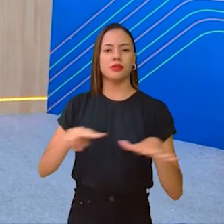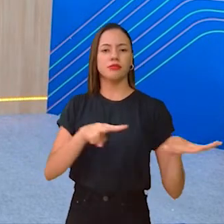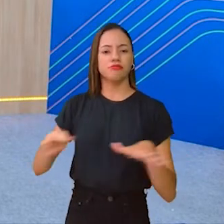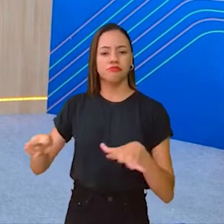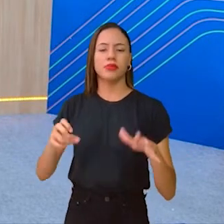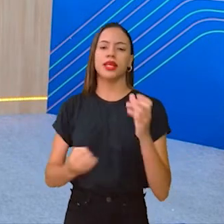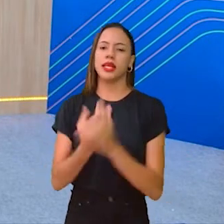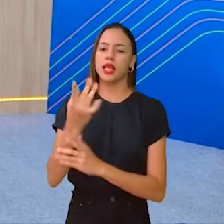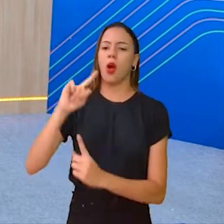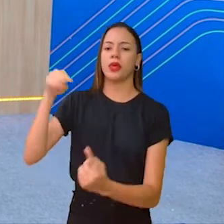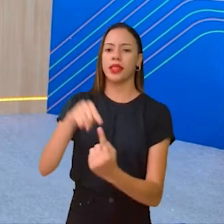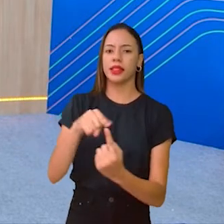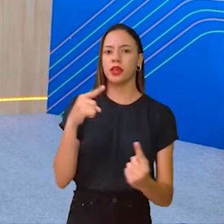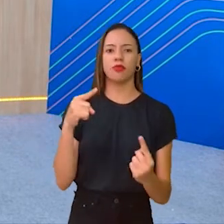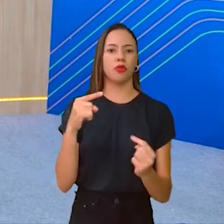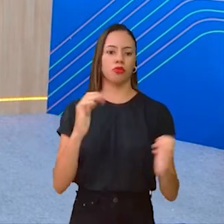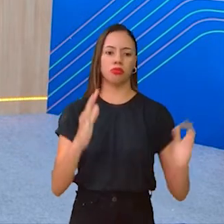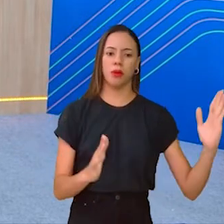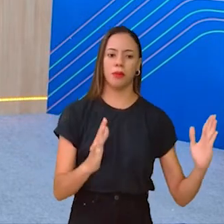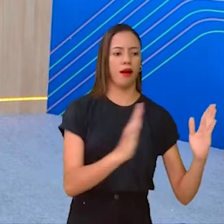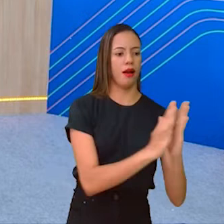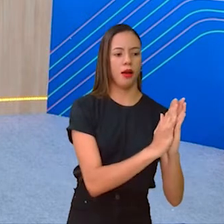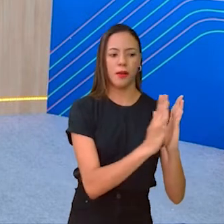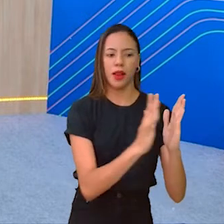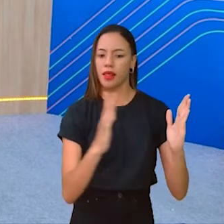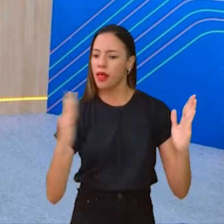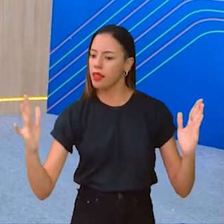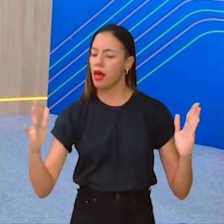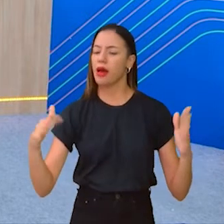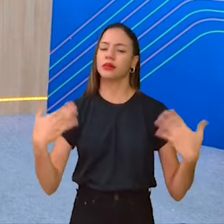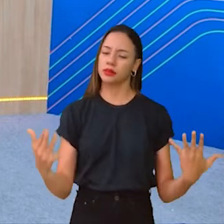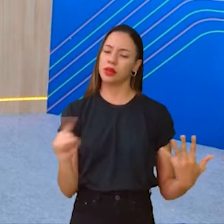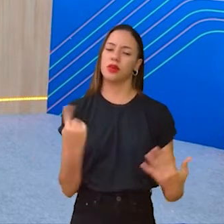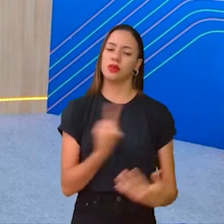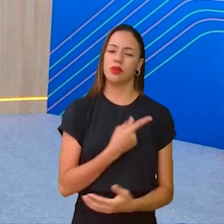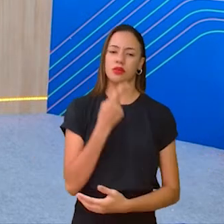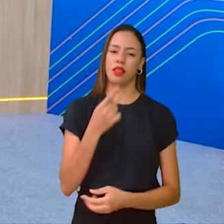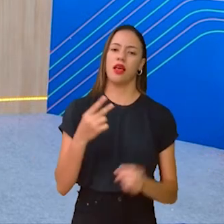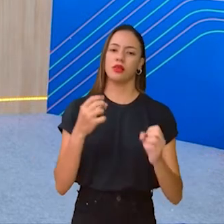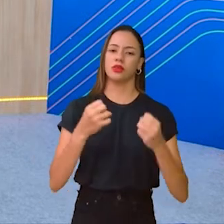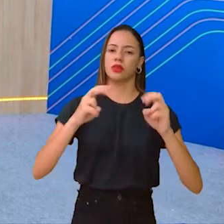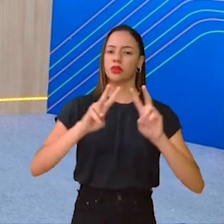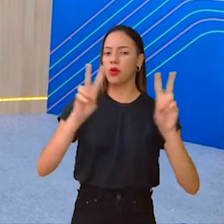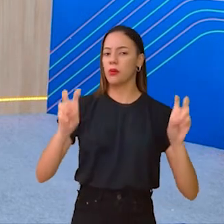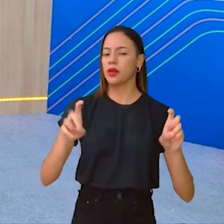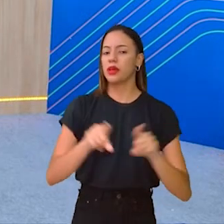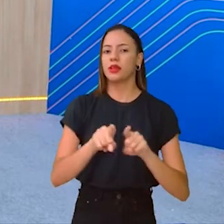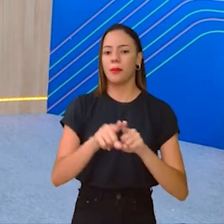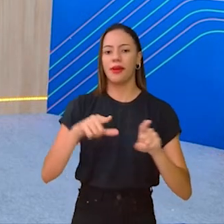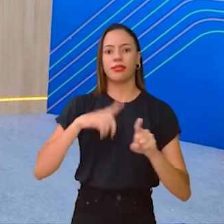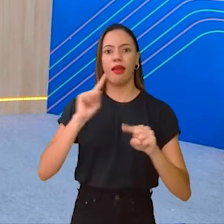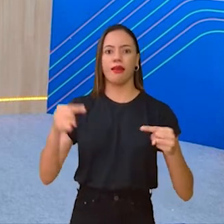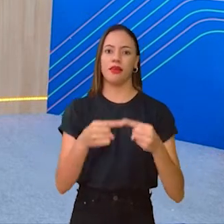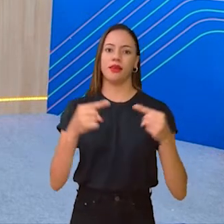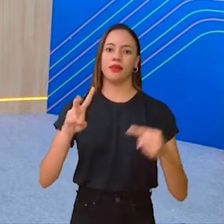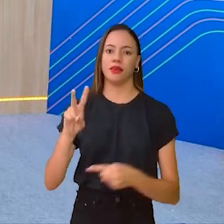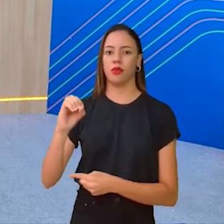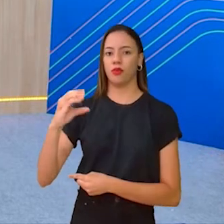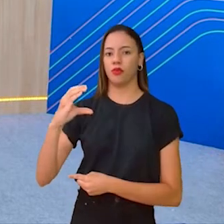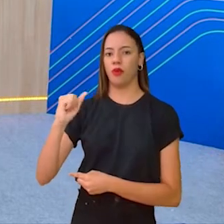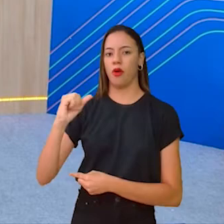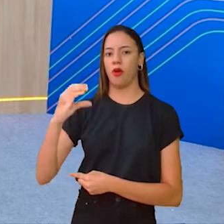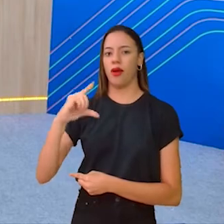um ano, curto prazo, longo prazo, enfim. A gente vai falar sobre isso, e isso passa também, né, por essa ideia da vocação. Mas antes a gente vai o